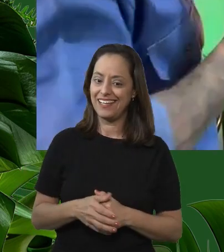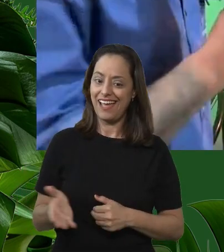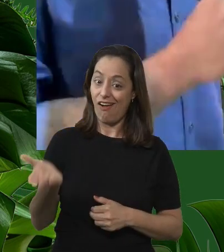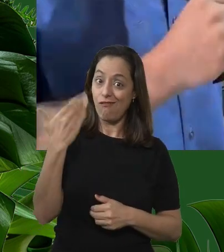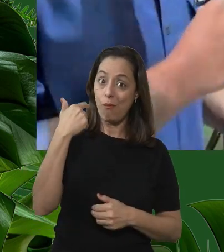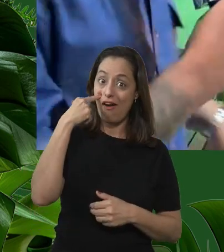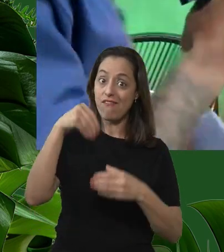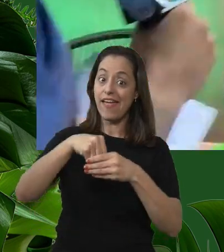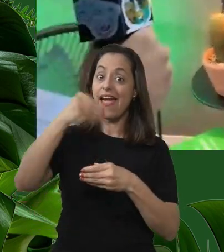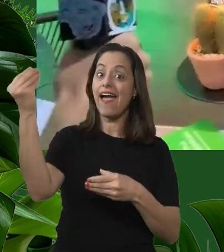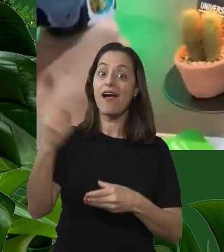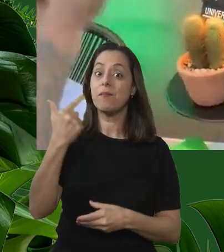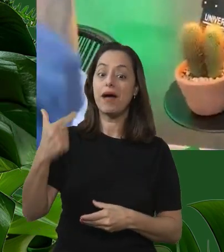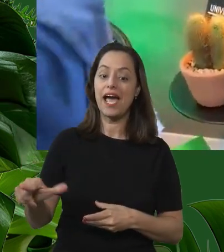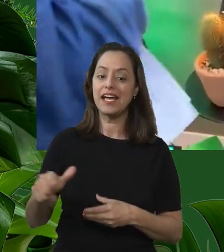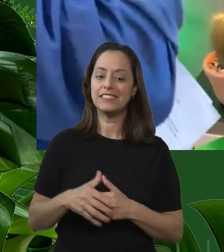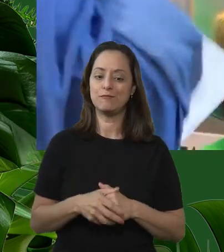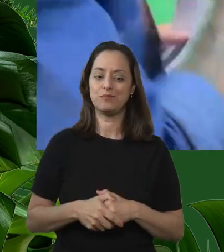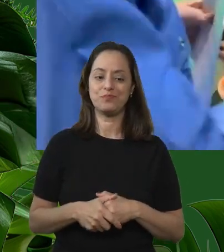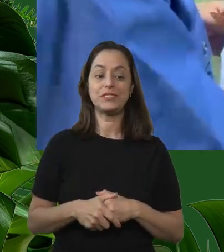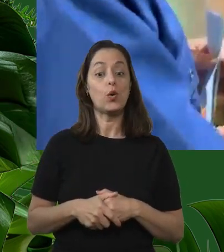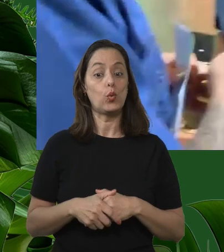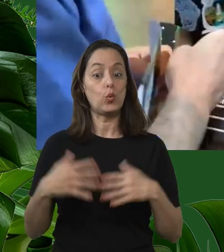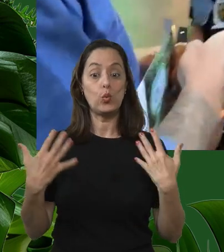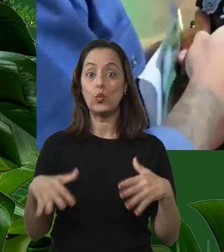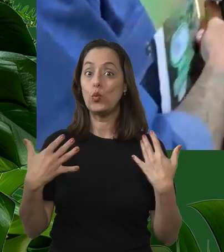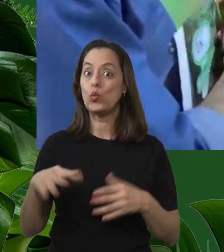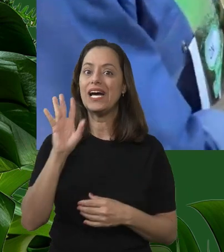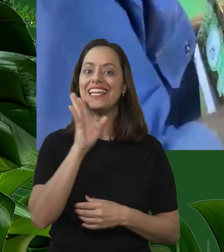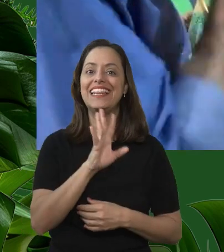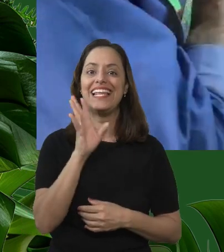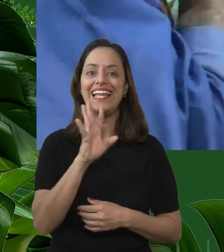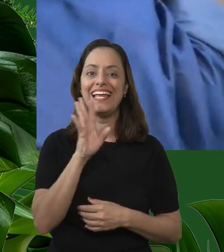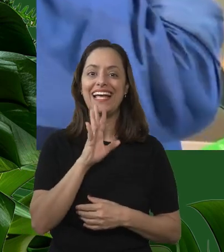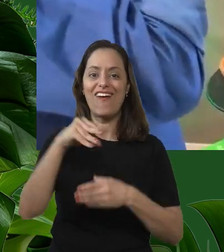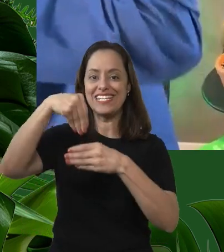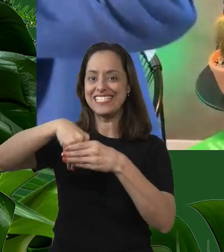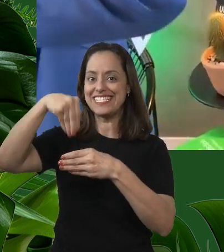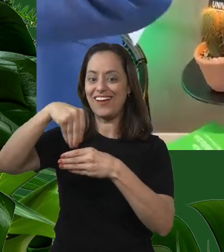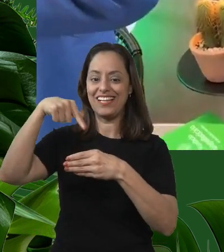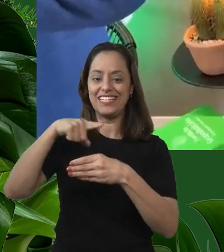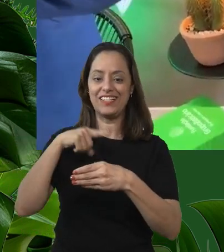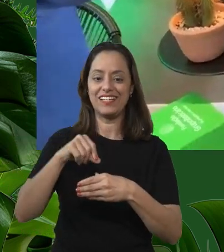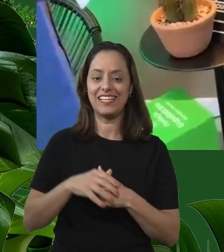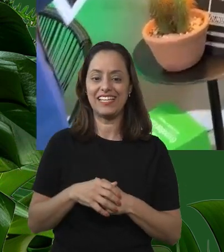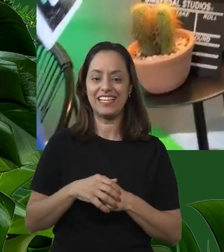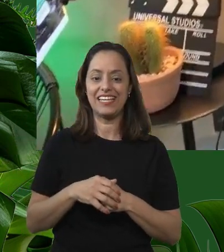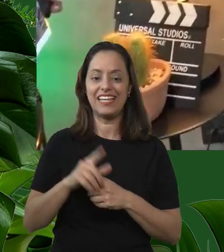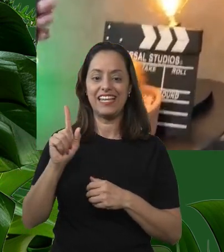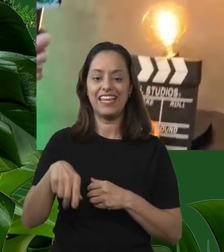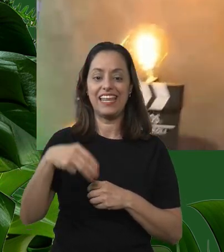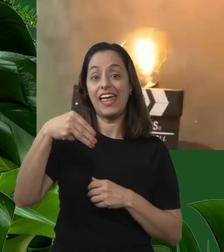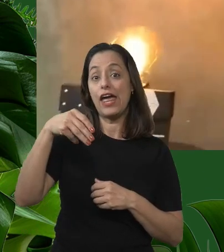mais um kit, então. Meinhas. Ai, tem um muito legal que vocês ainda não viram. Esse aqui é do Marulho, que vocês vão ver aqui